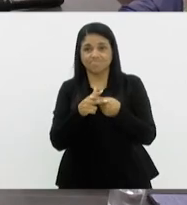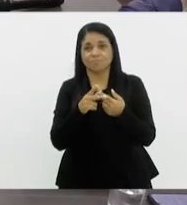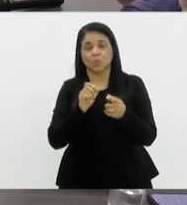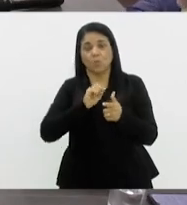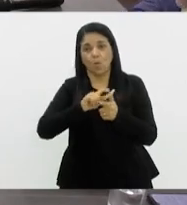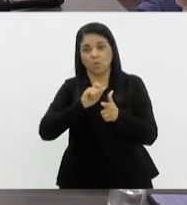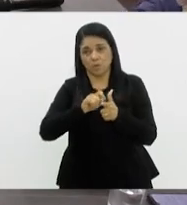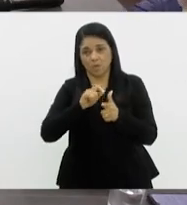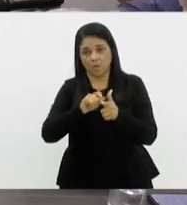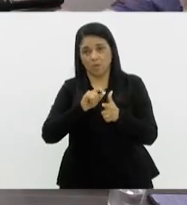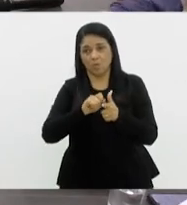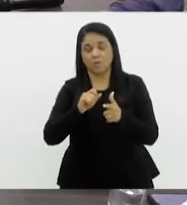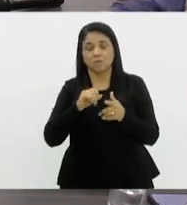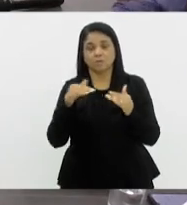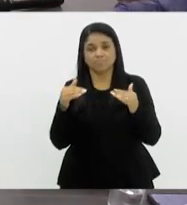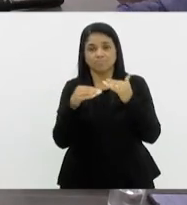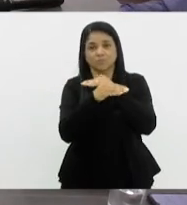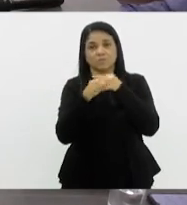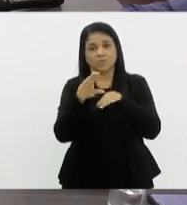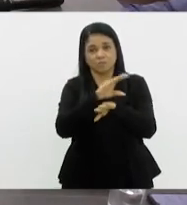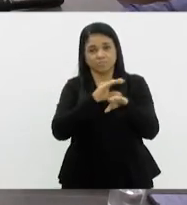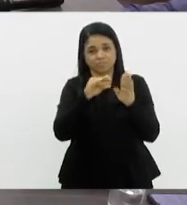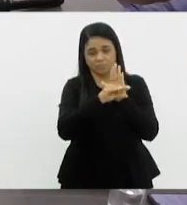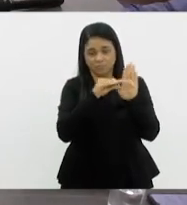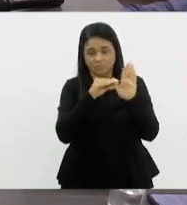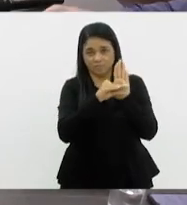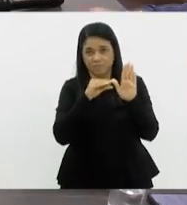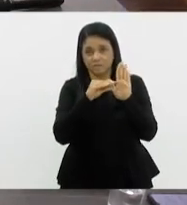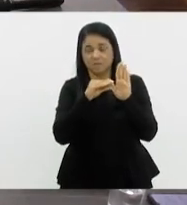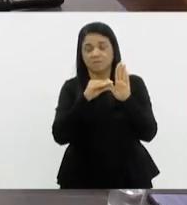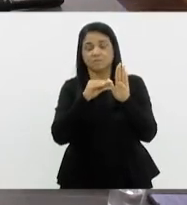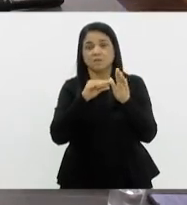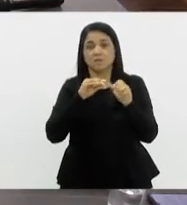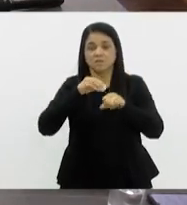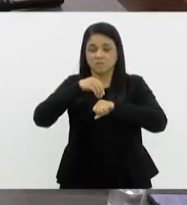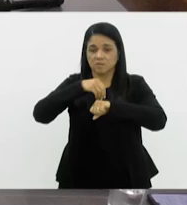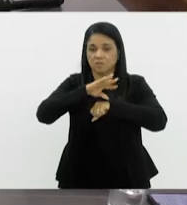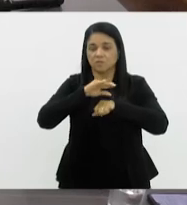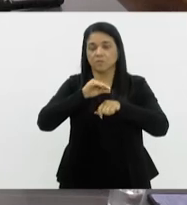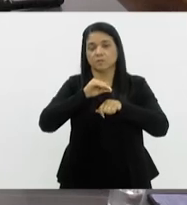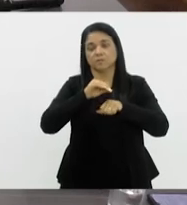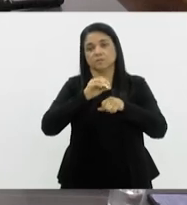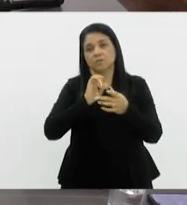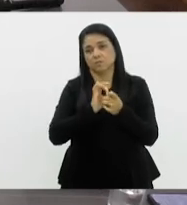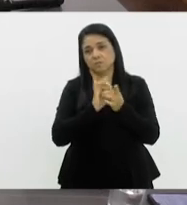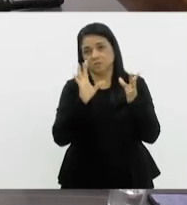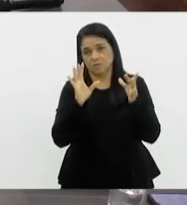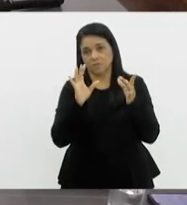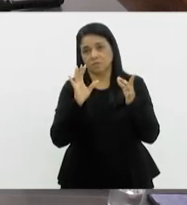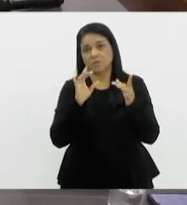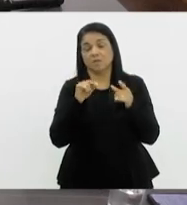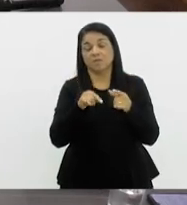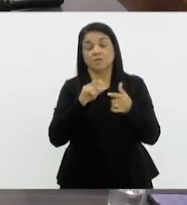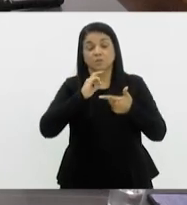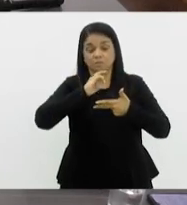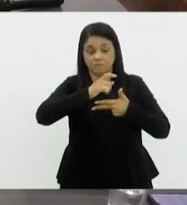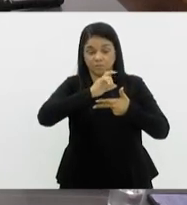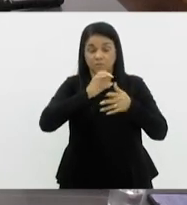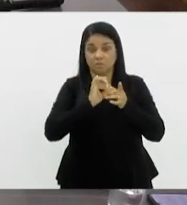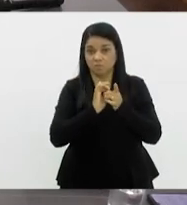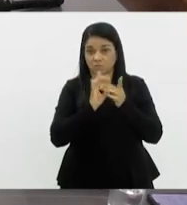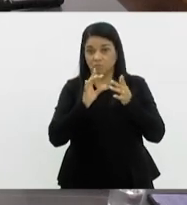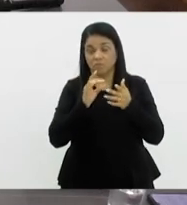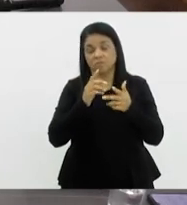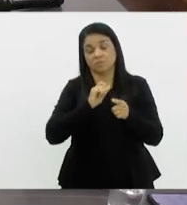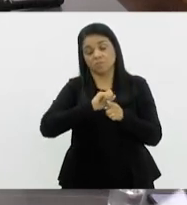pela constitucionalidade com emenda, transformando em autorizativo, para que seja, fica o Poder Executivo autorizado a reajustar o valor do